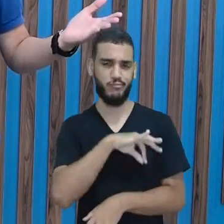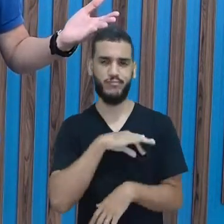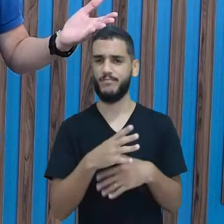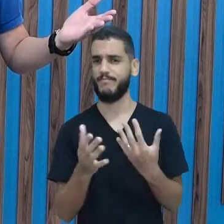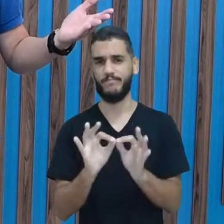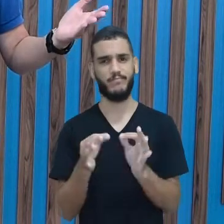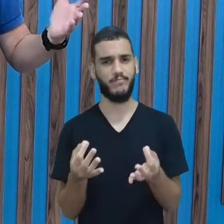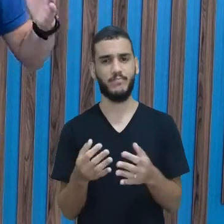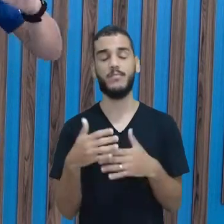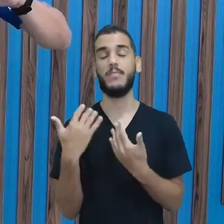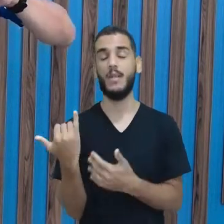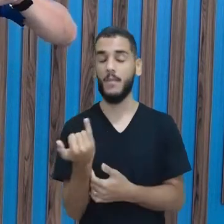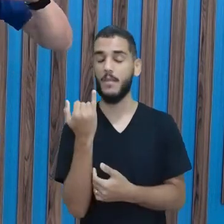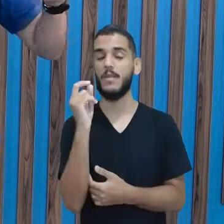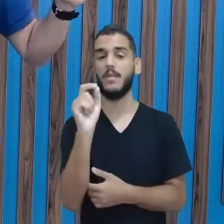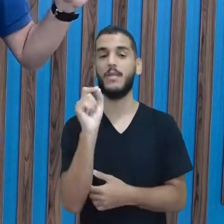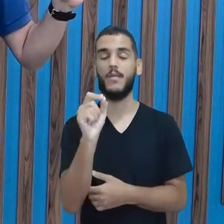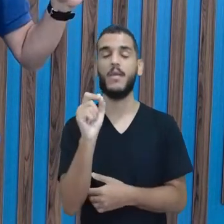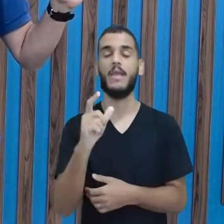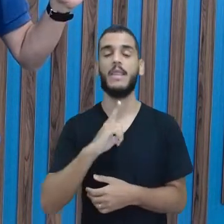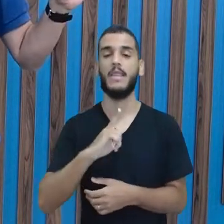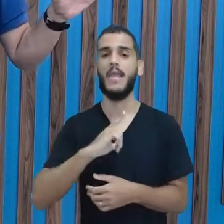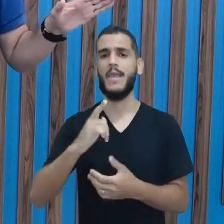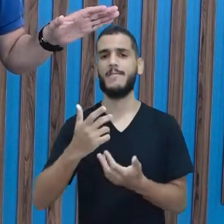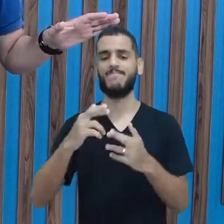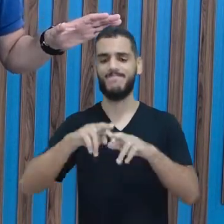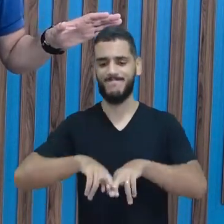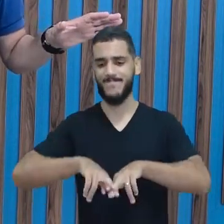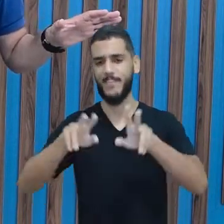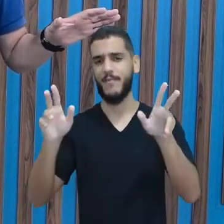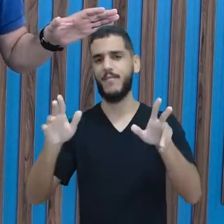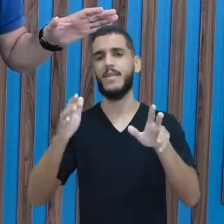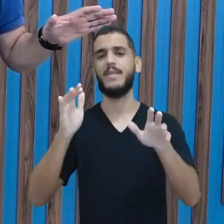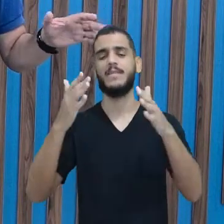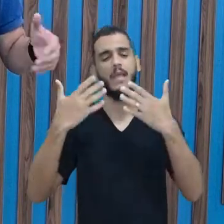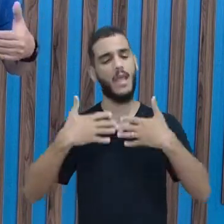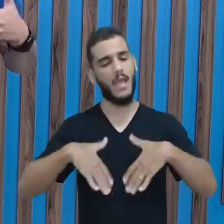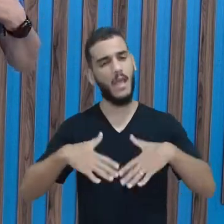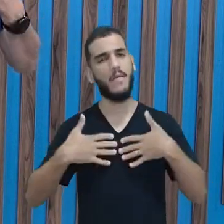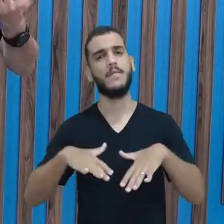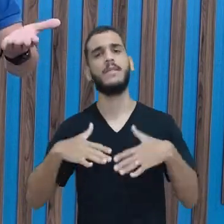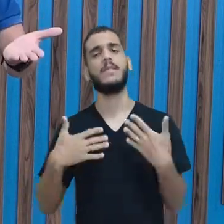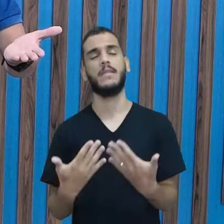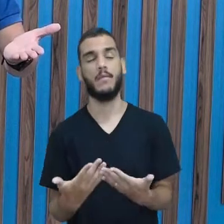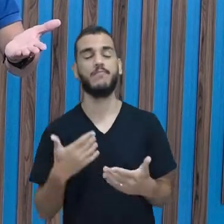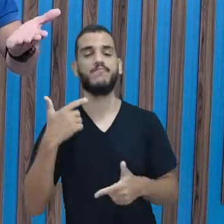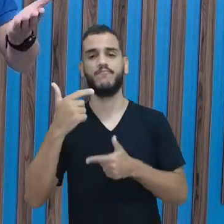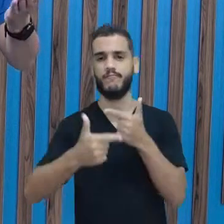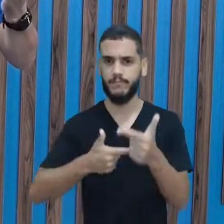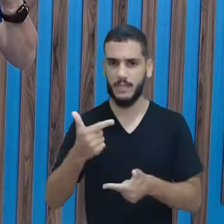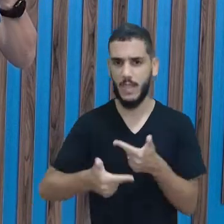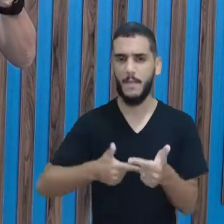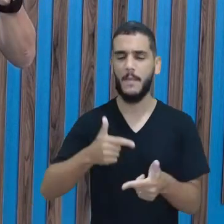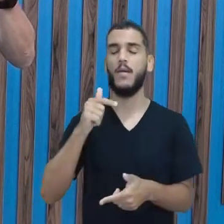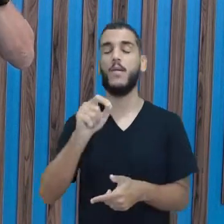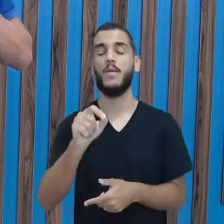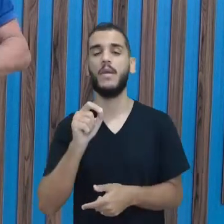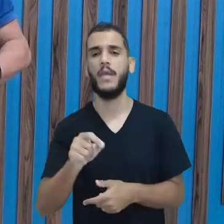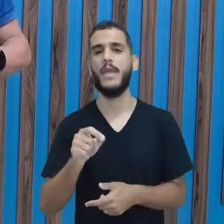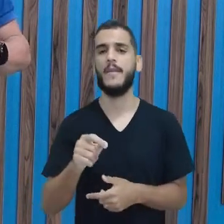é importante que tenhamos essas diferenças apaziguadas. Né? Então o trabalho é o